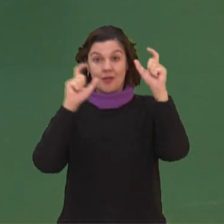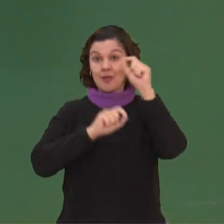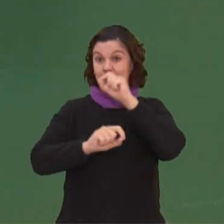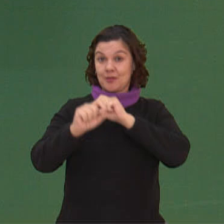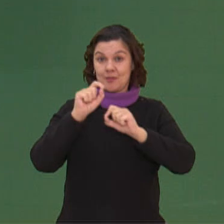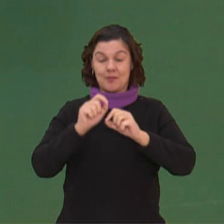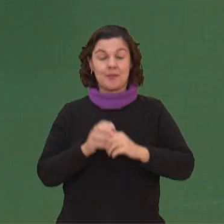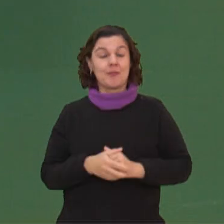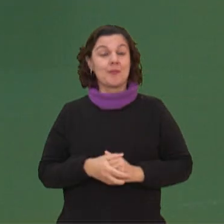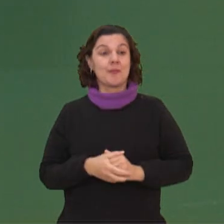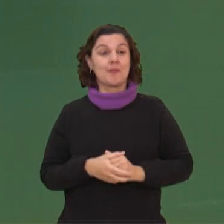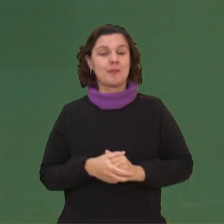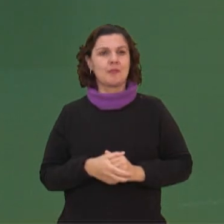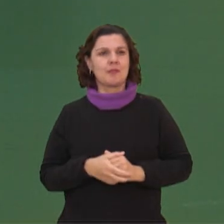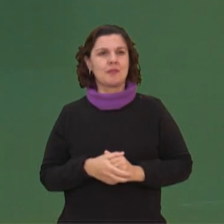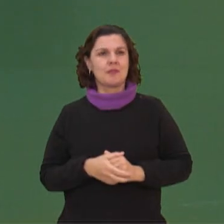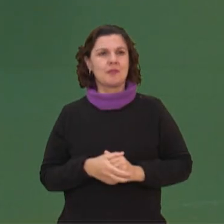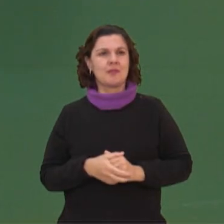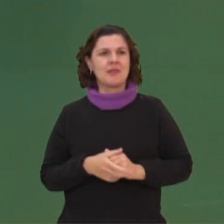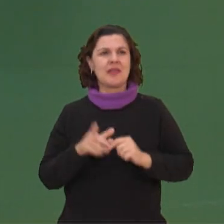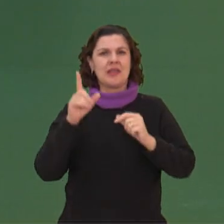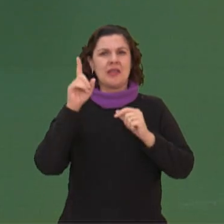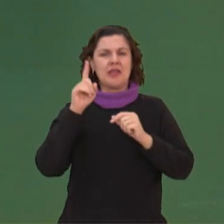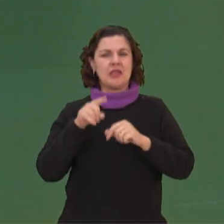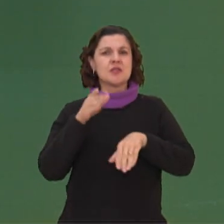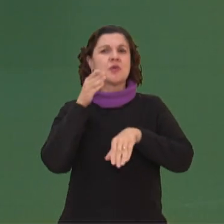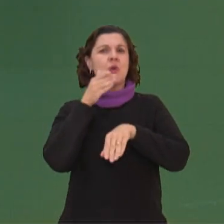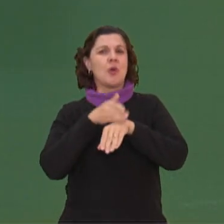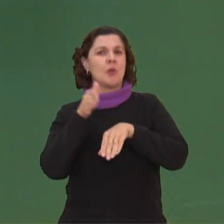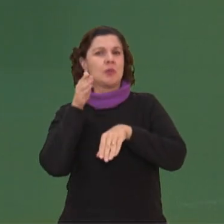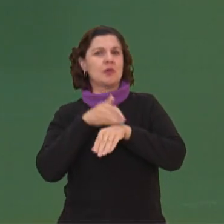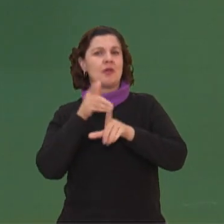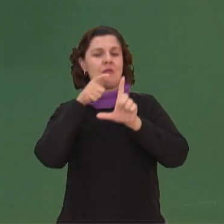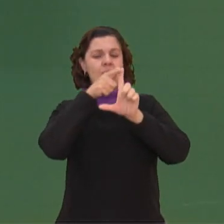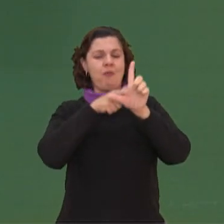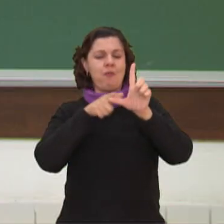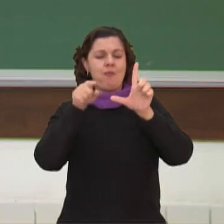percepção, isso aqui também é um treino de gráfico.